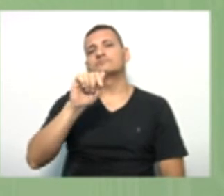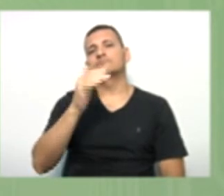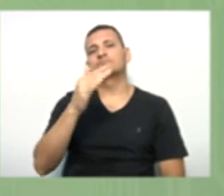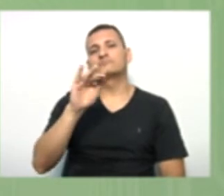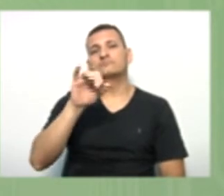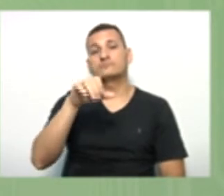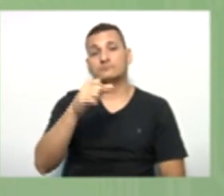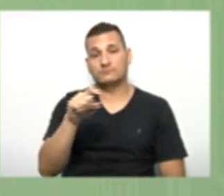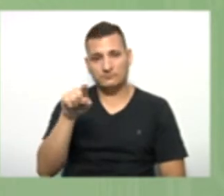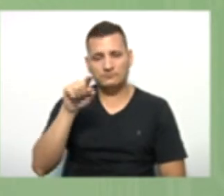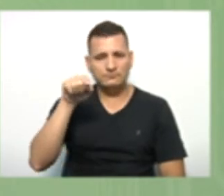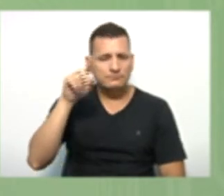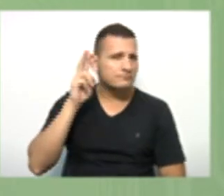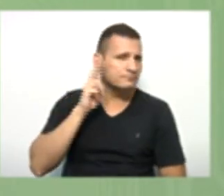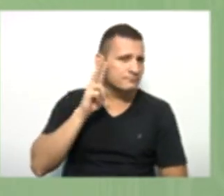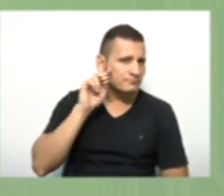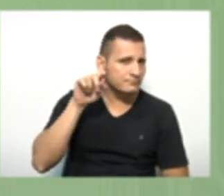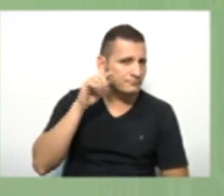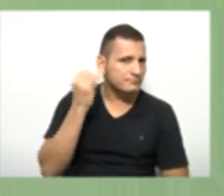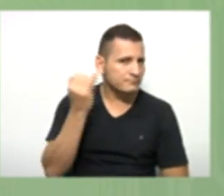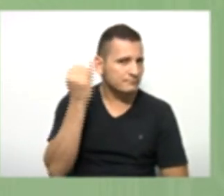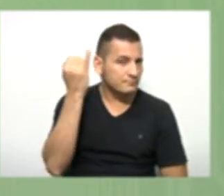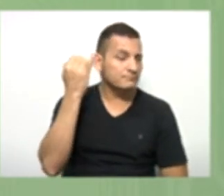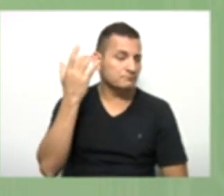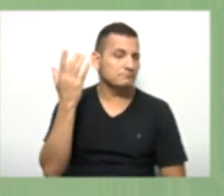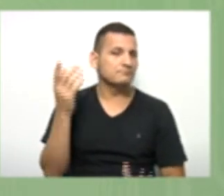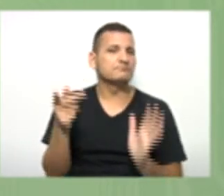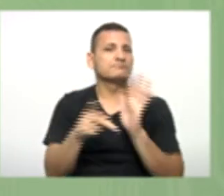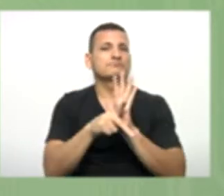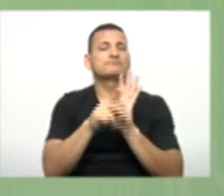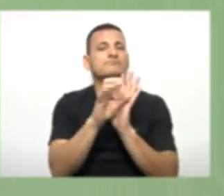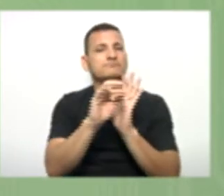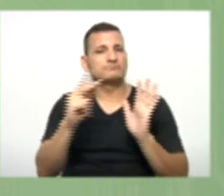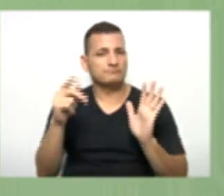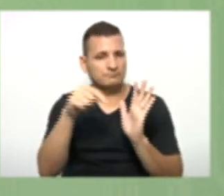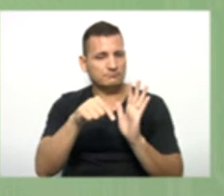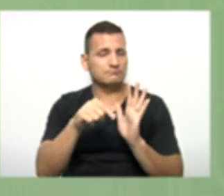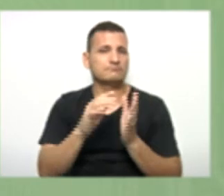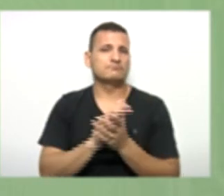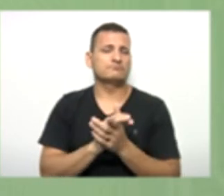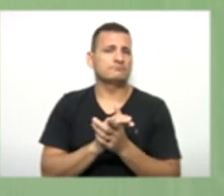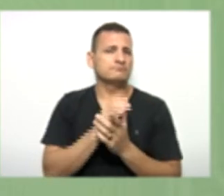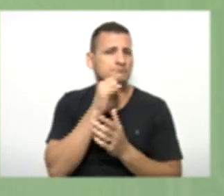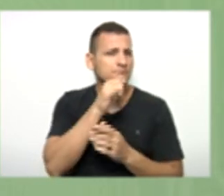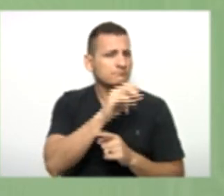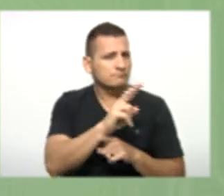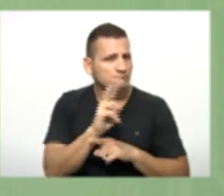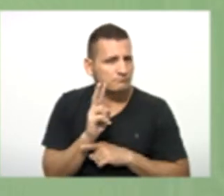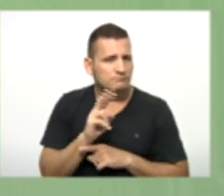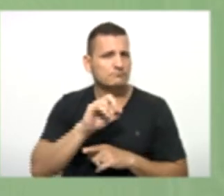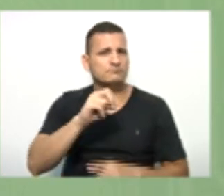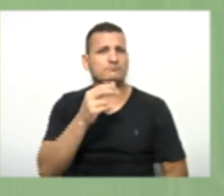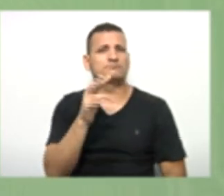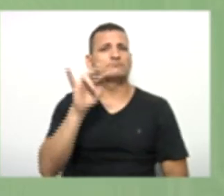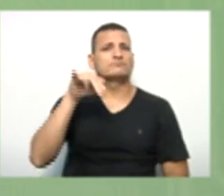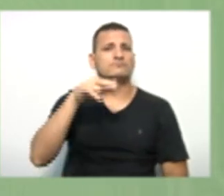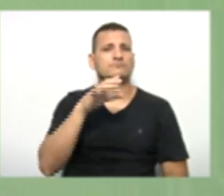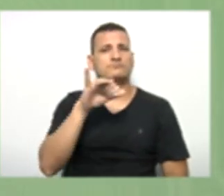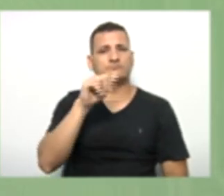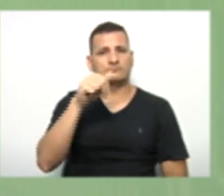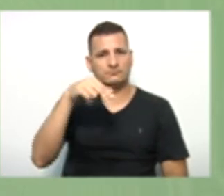também são importantes para as cooperativas, principalmente no que se refere a empréstimos e financiamentos. Então é